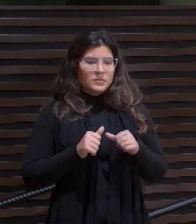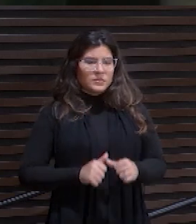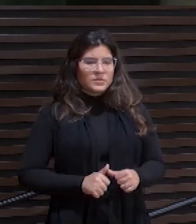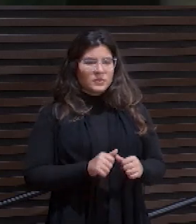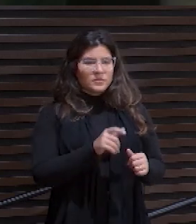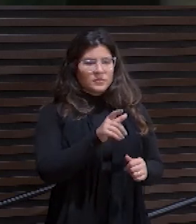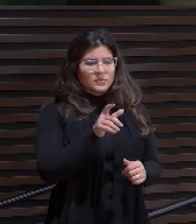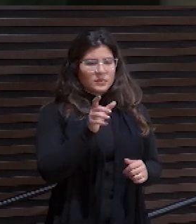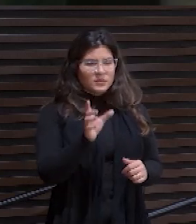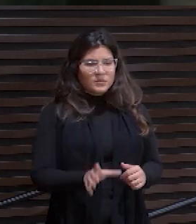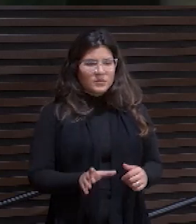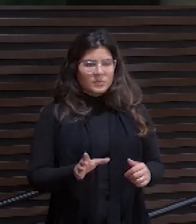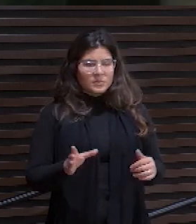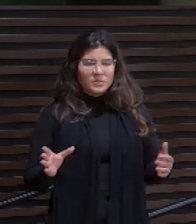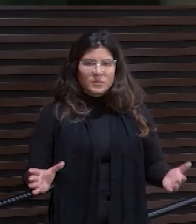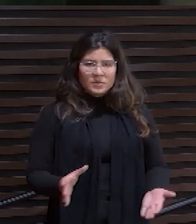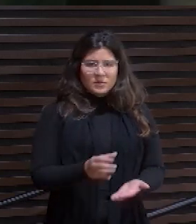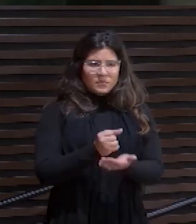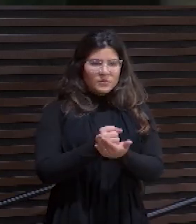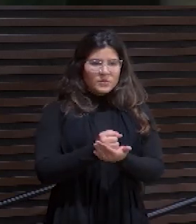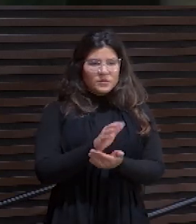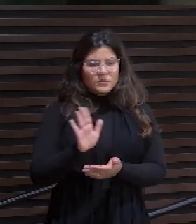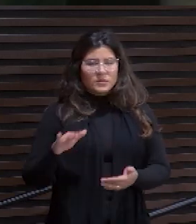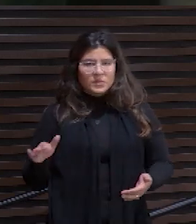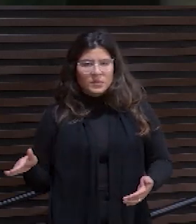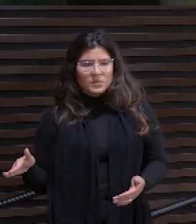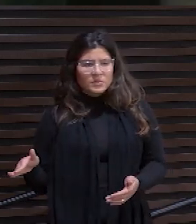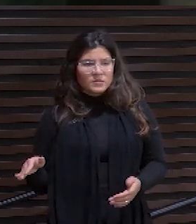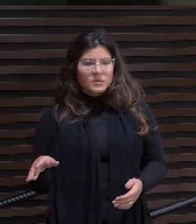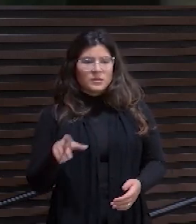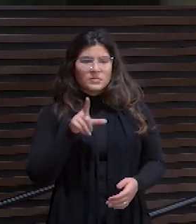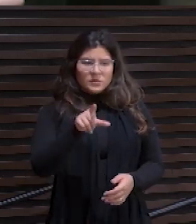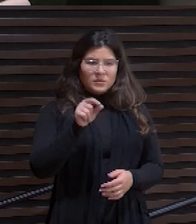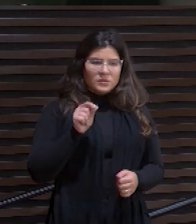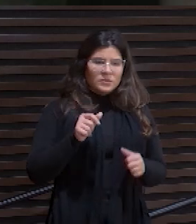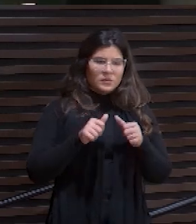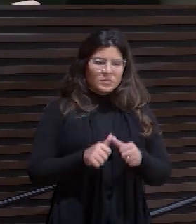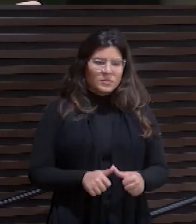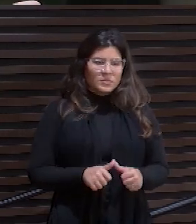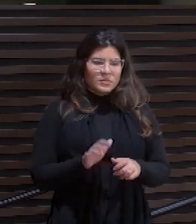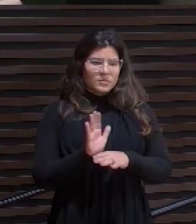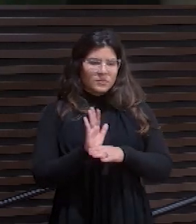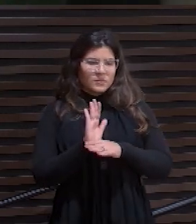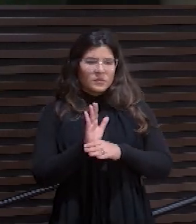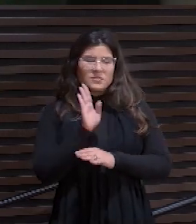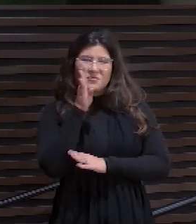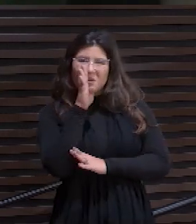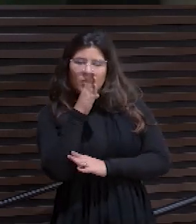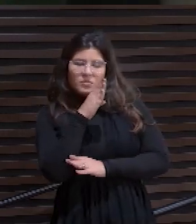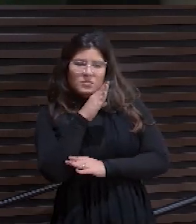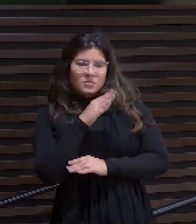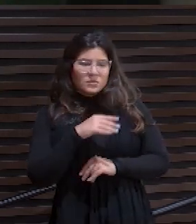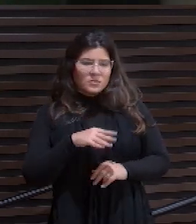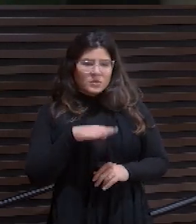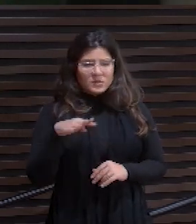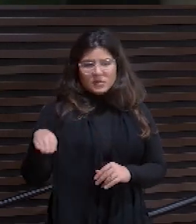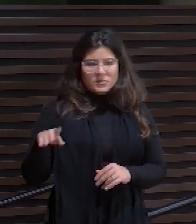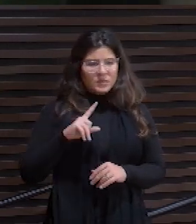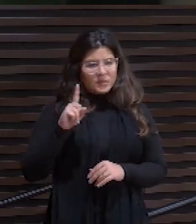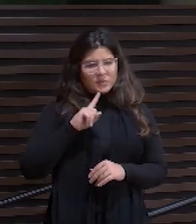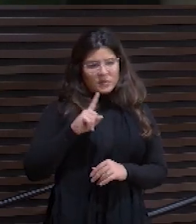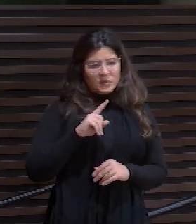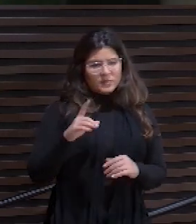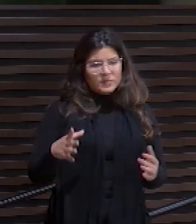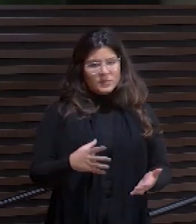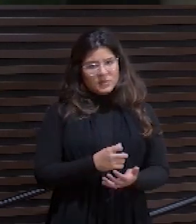E aí descobriram que o vídeo do cara era falso e que aquelas crianças não estavam sendo resgatadas. Ele que tinha contratado aquelas